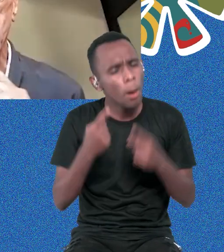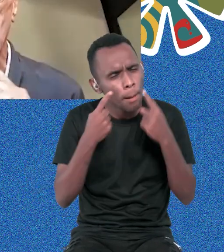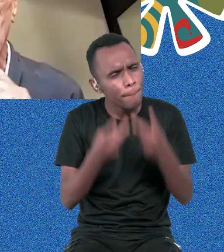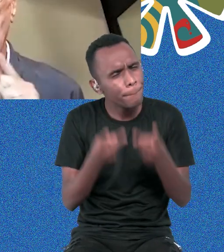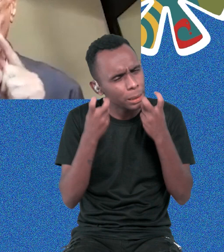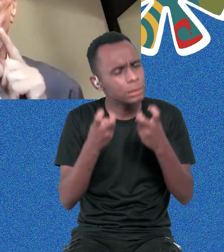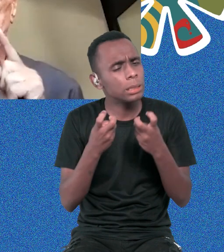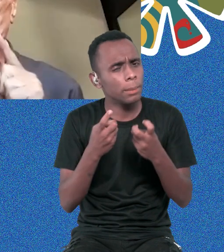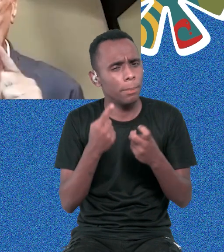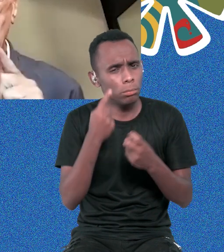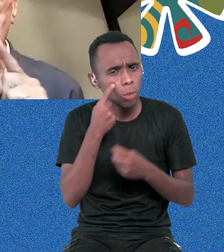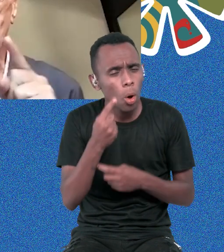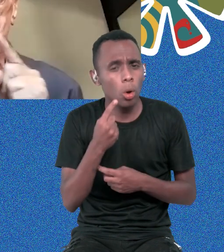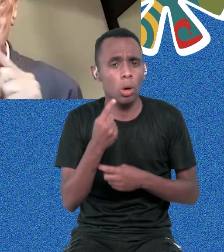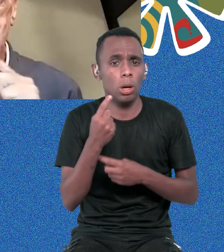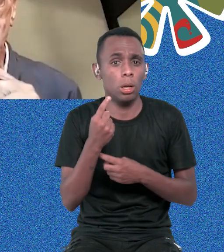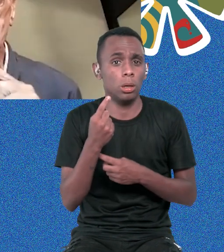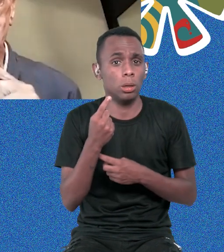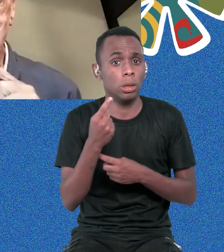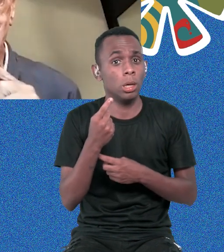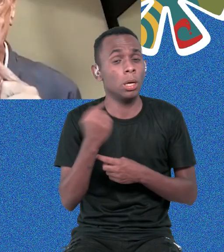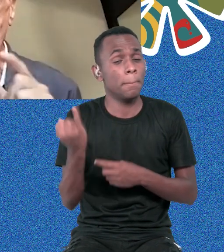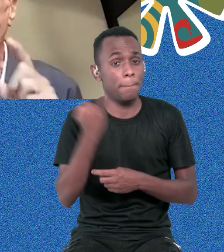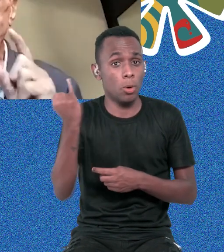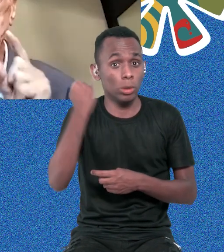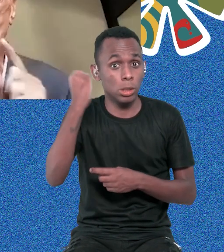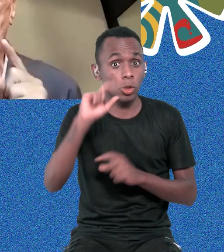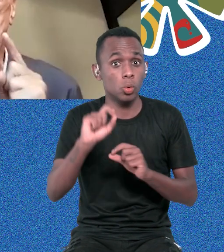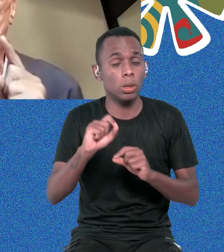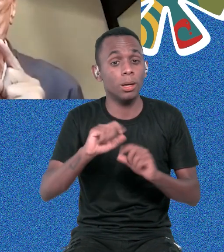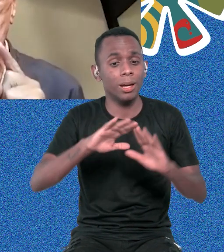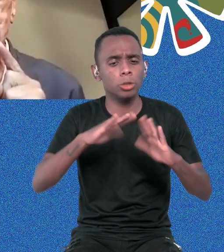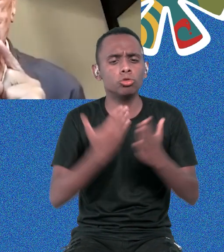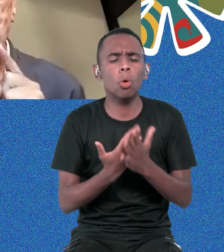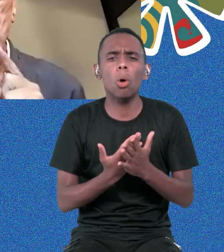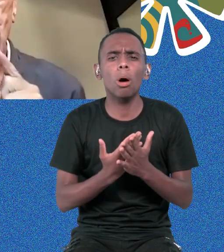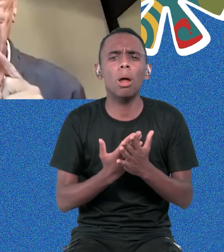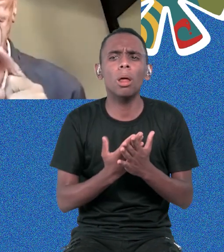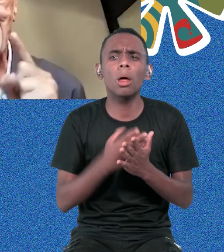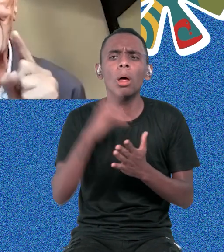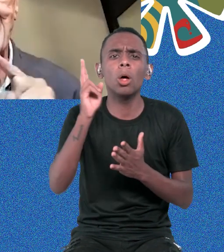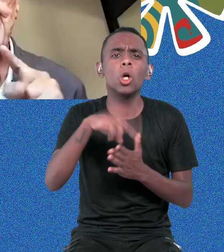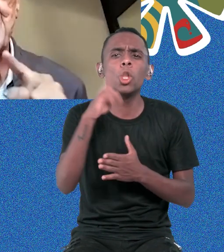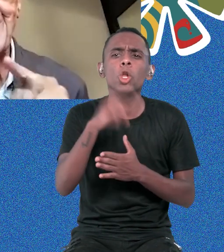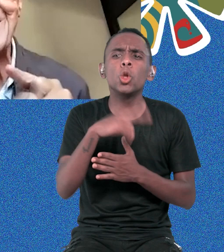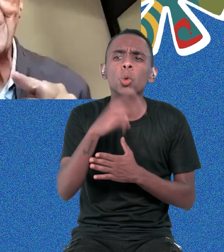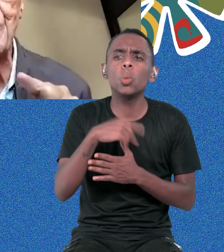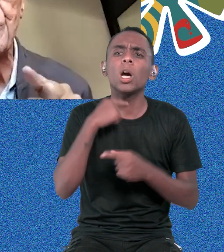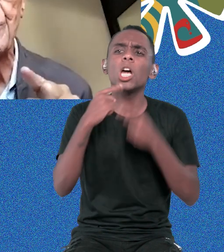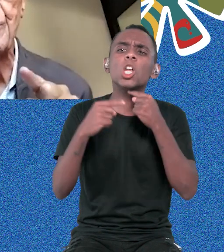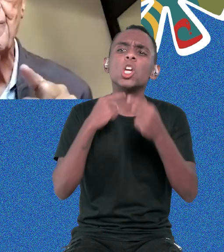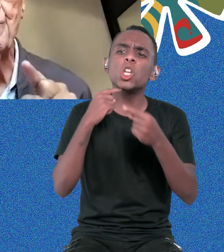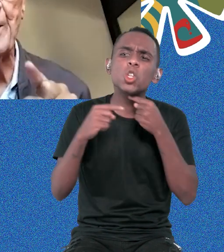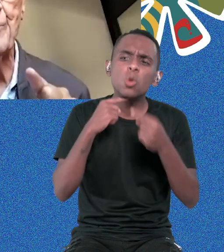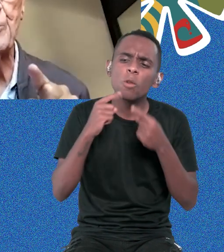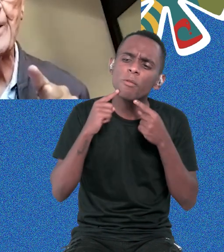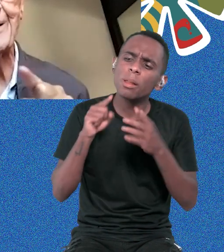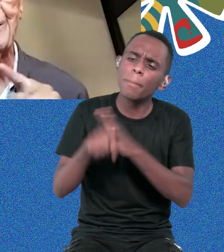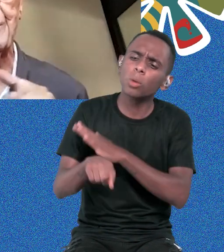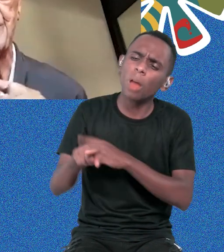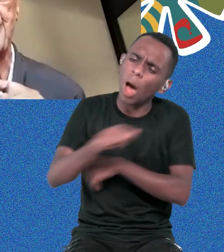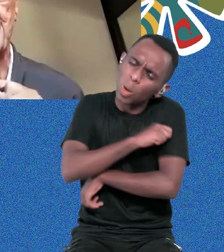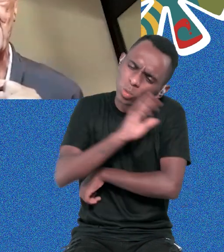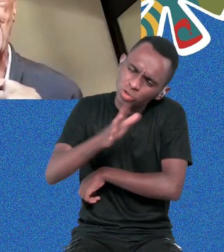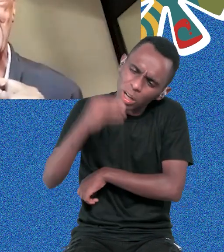interessante. A escola que você está chamando a atenção, a escola nunca se perguntava se eles já são membros